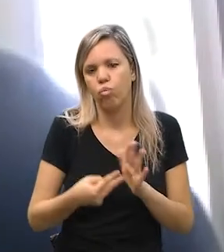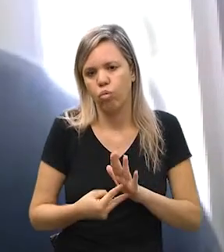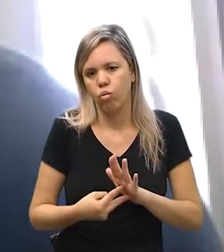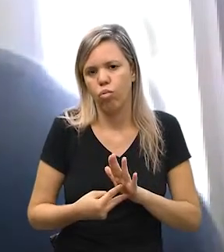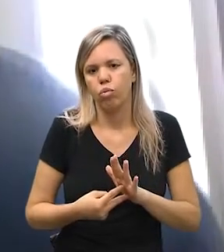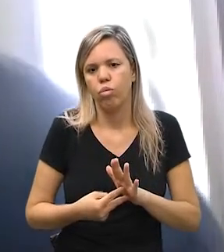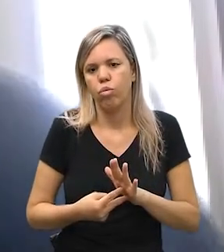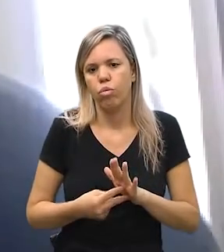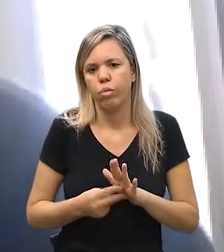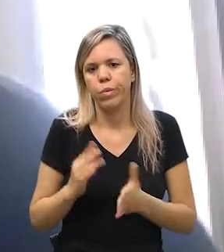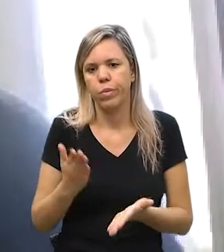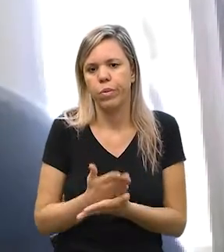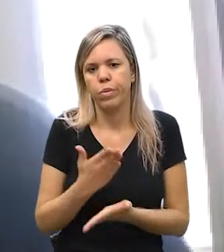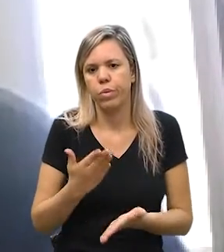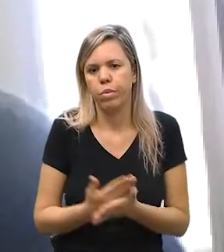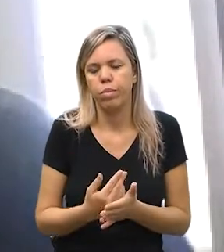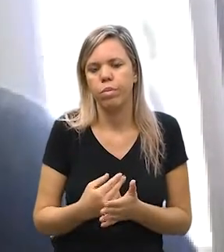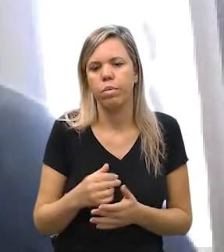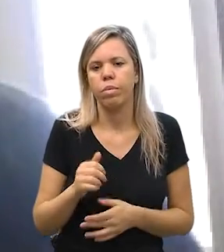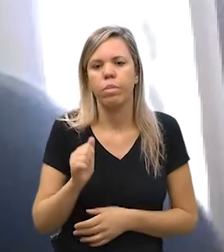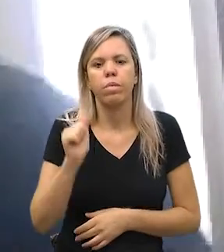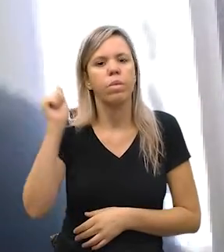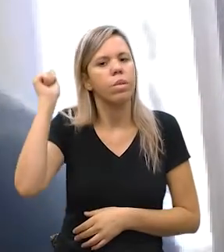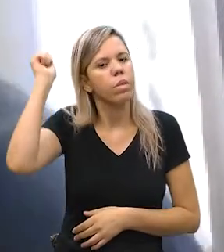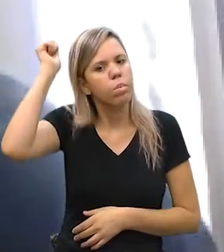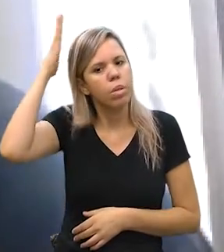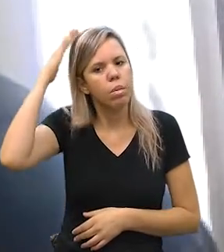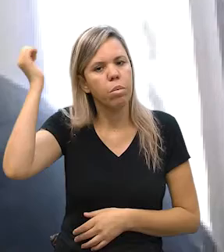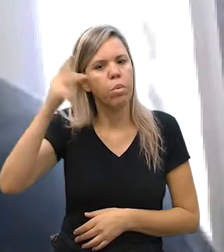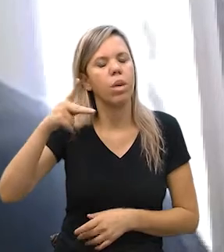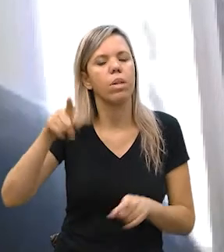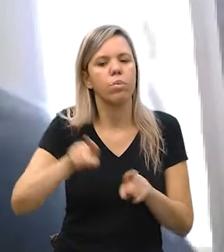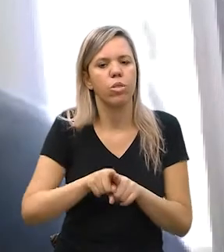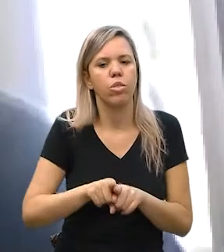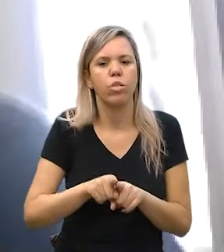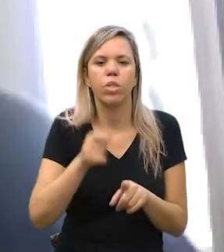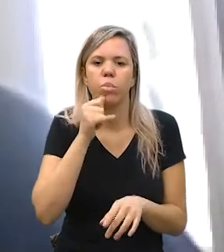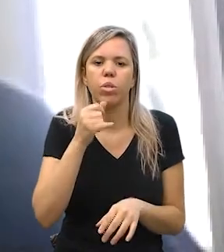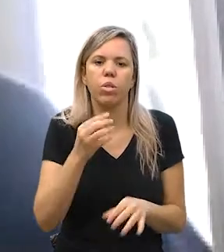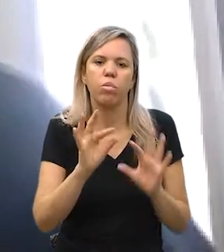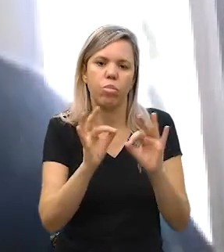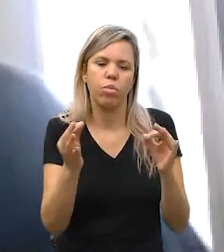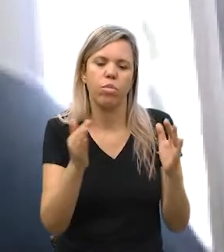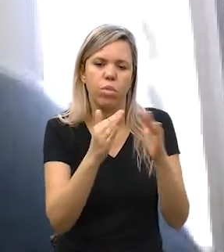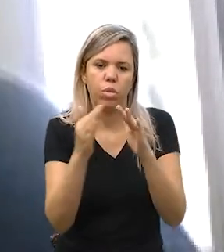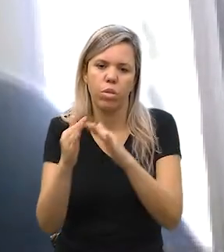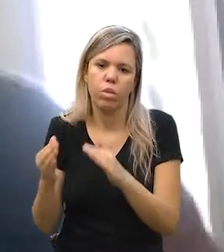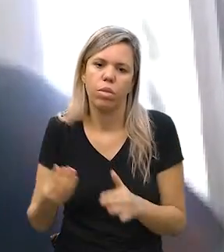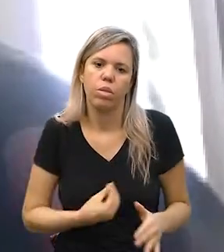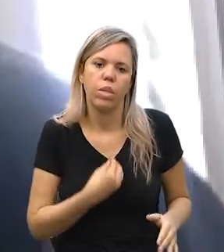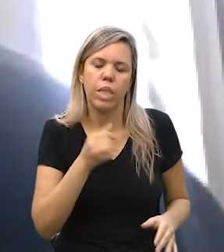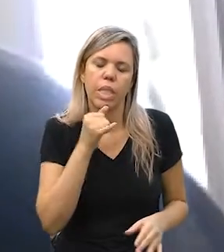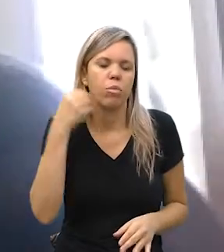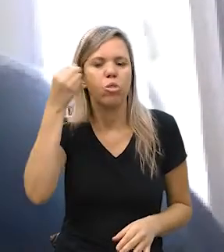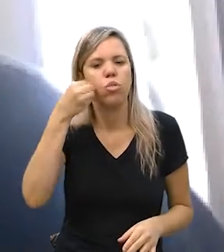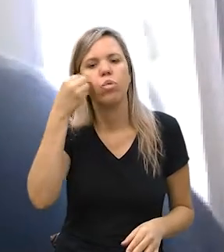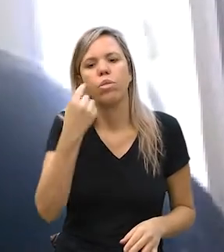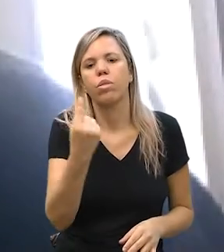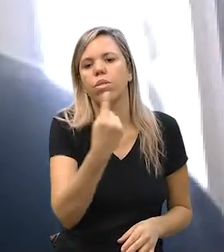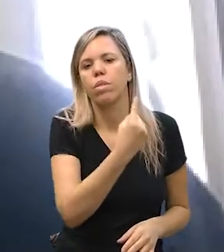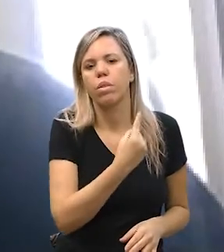o que é o livro. Ele chama As Apocalipses de Fundo de Quintal. São aquelas, vamos pôr entre